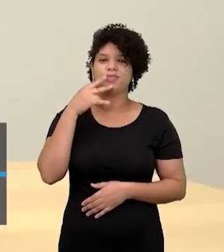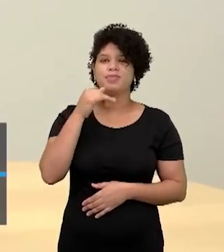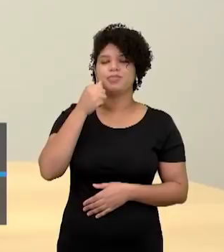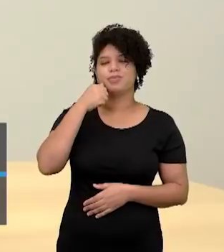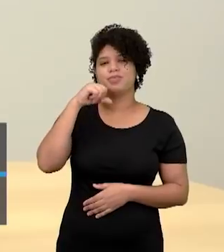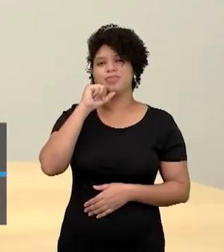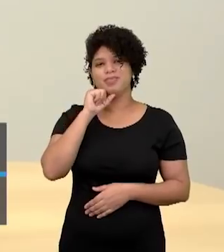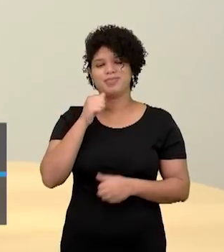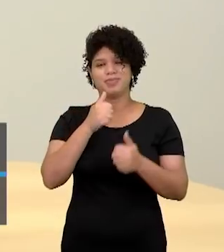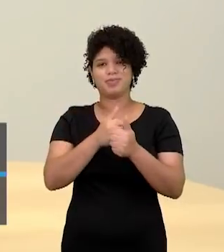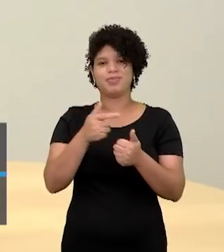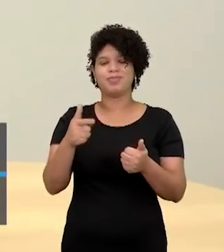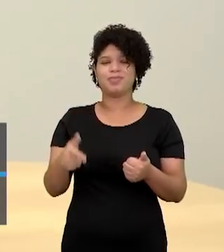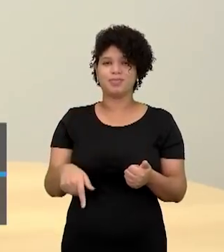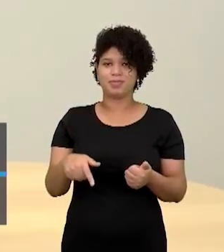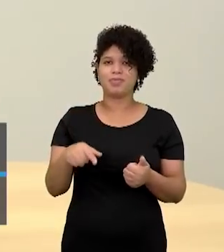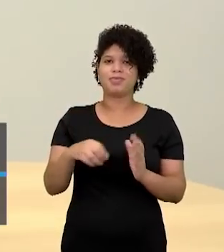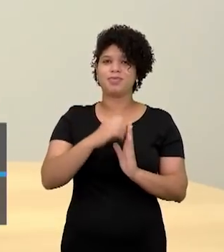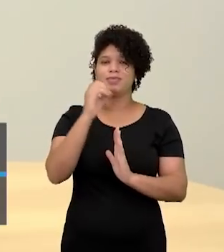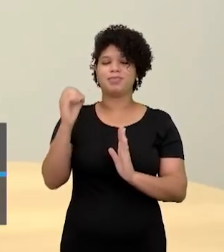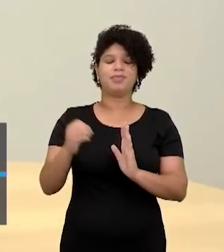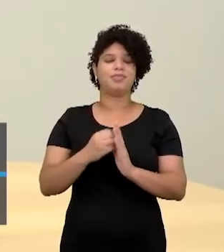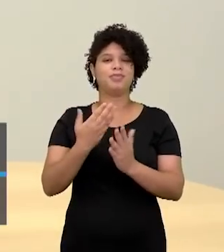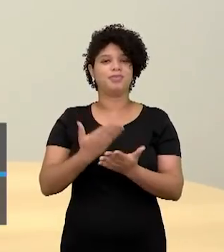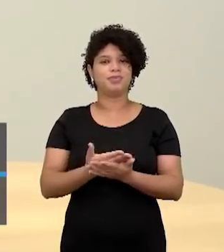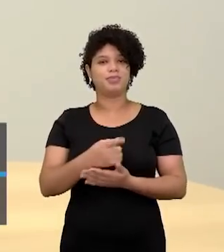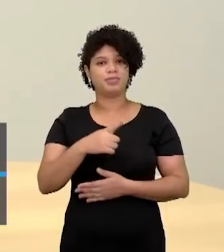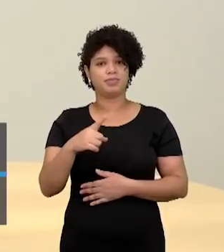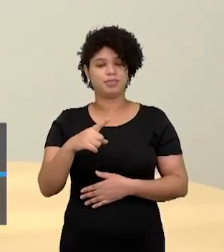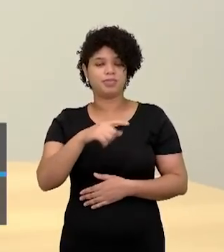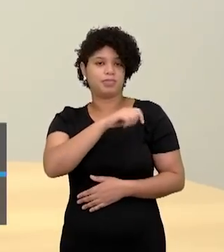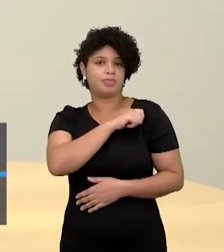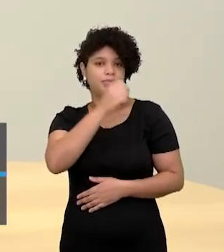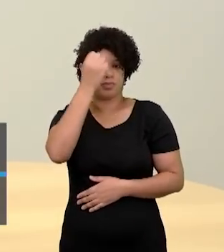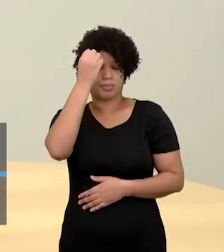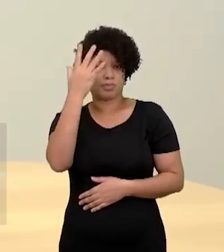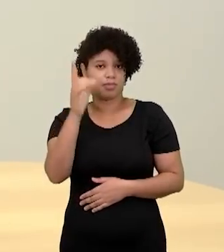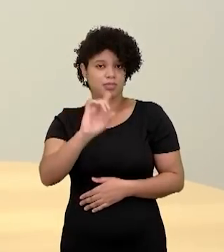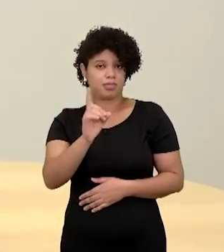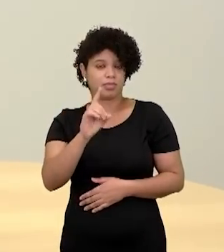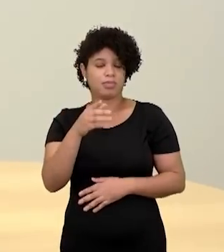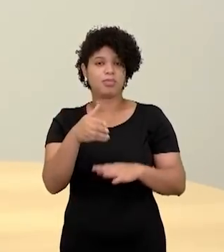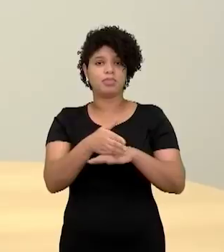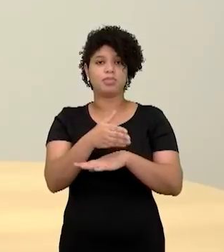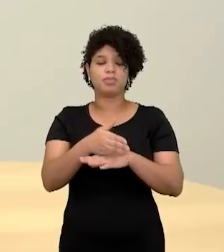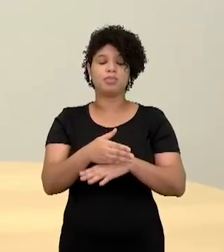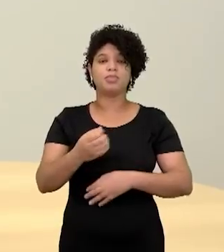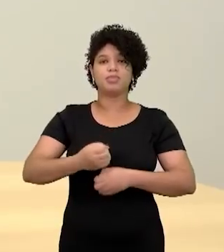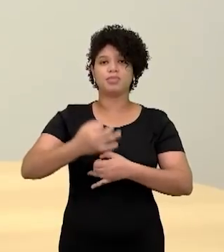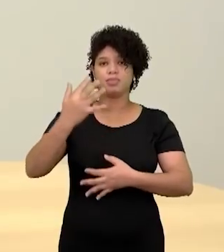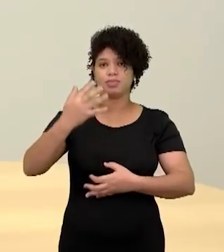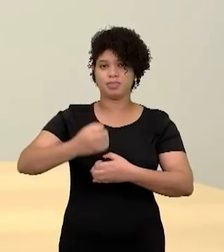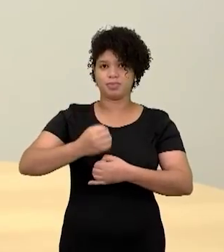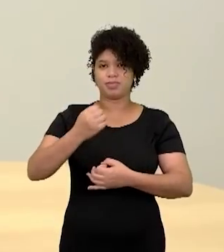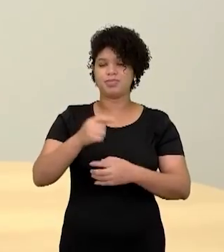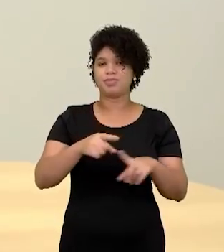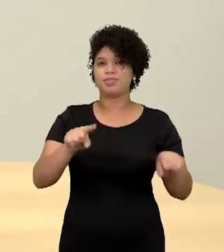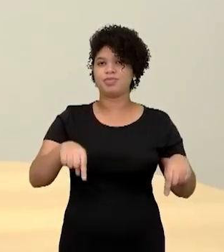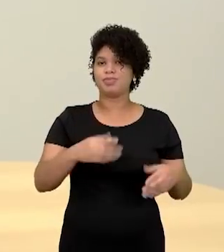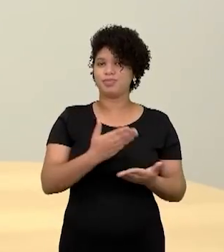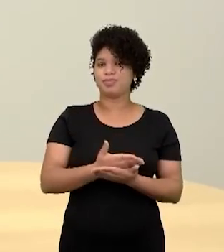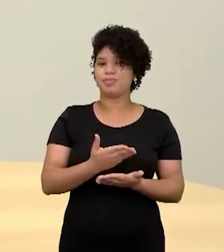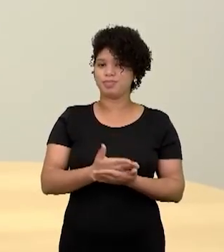que acompanham as nossas aulas aqui no Centro de Mídias. Alunos, não se esqueçam de entrar lá no chat da sua sala de aula. O seu professor estará te